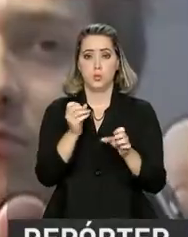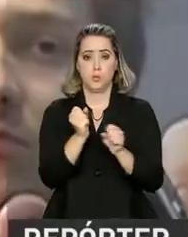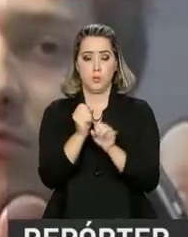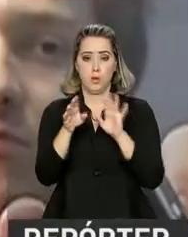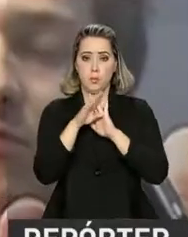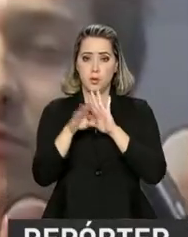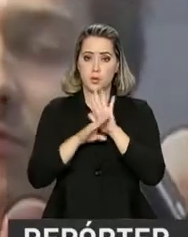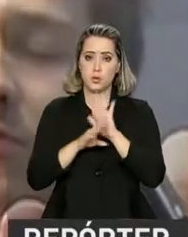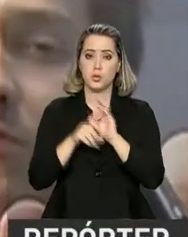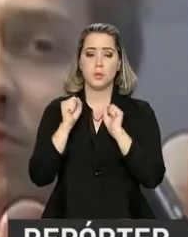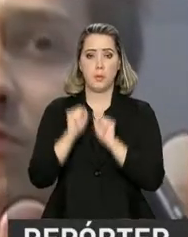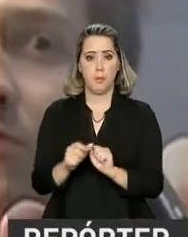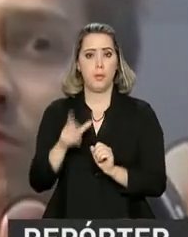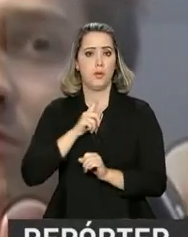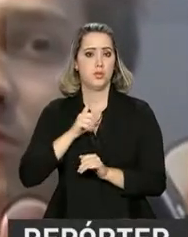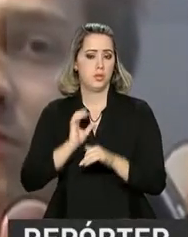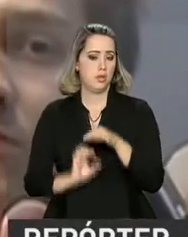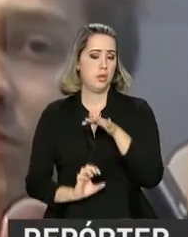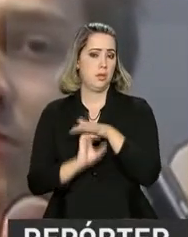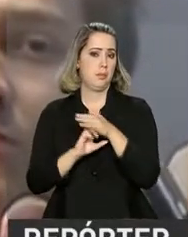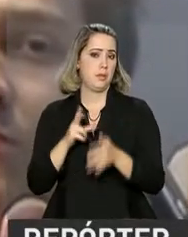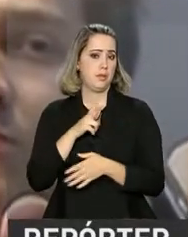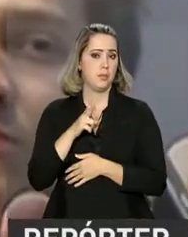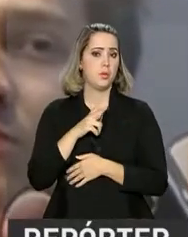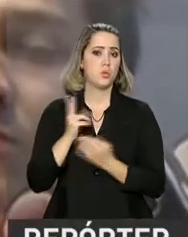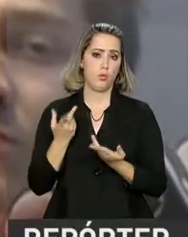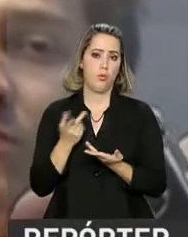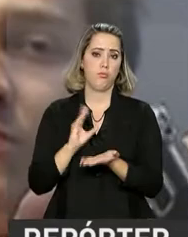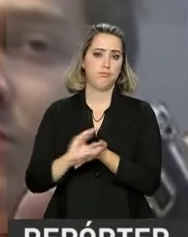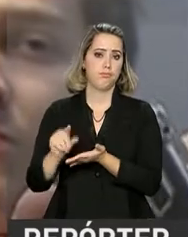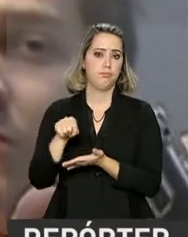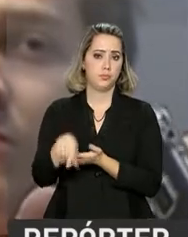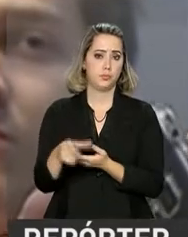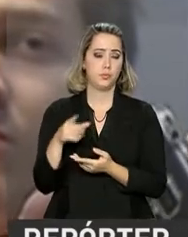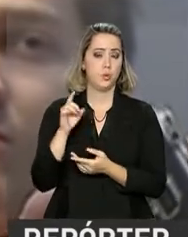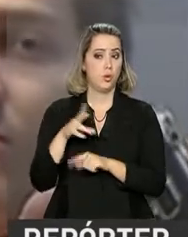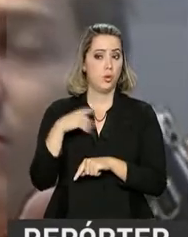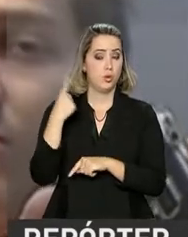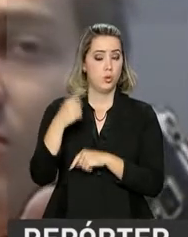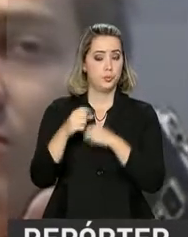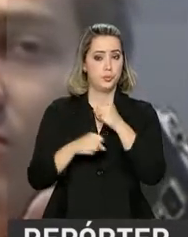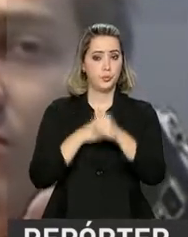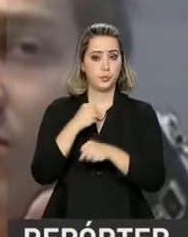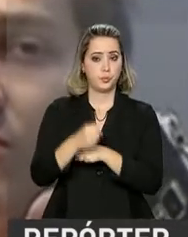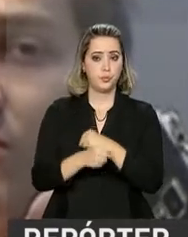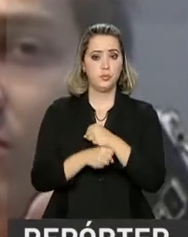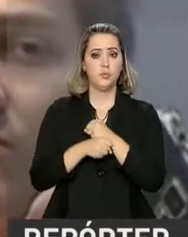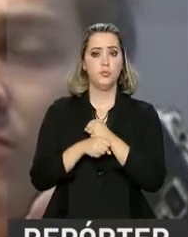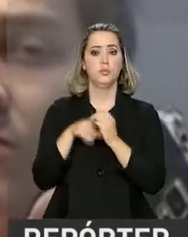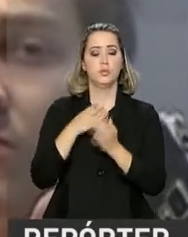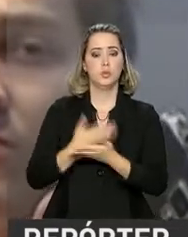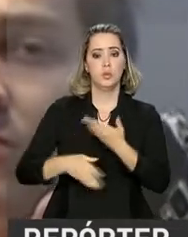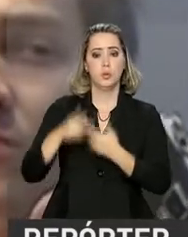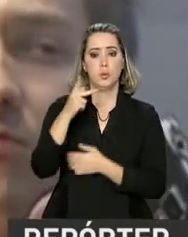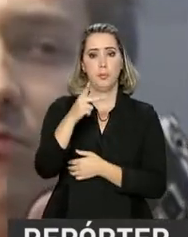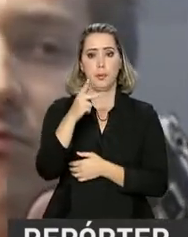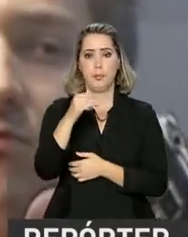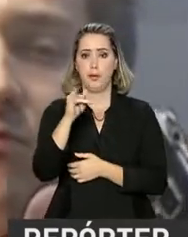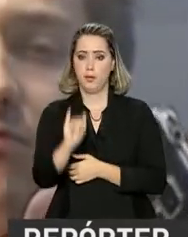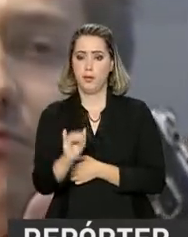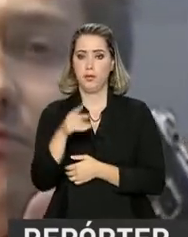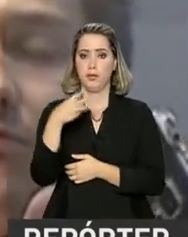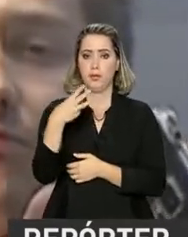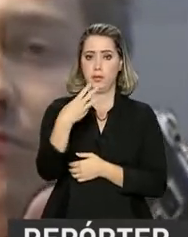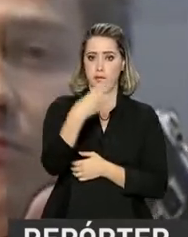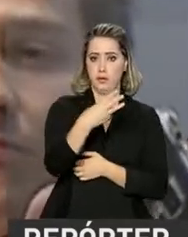E segundo Diogo Oliveira, as oportunidades são muitas. Só na próxima rodada de concessões do Programa de Parcerias de Investimentos serão